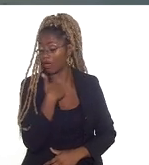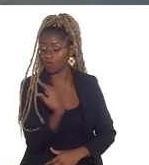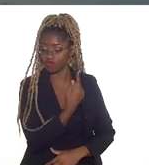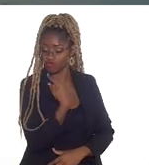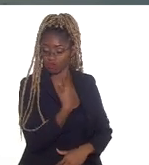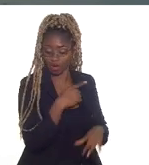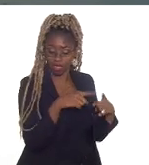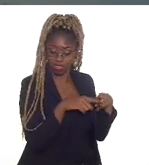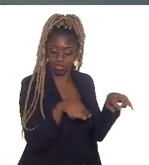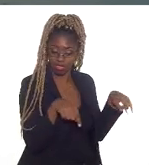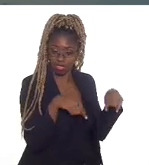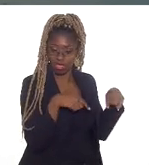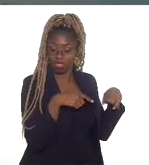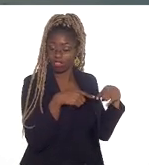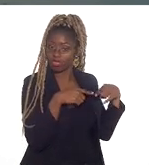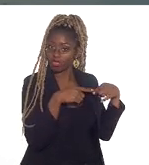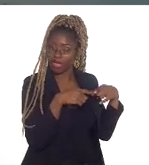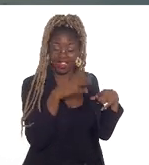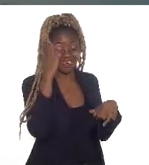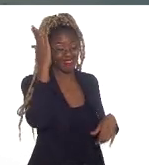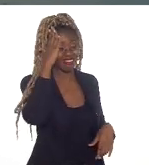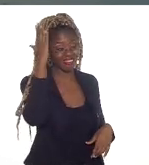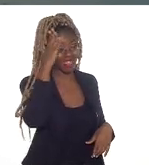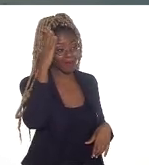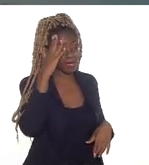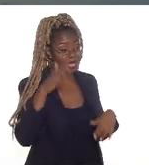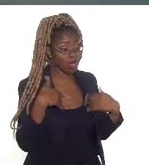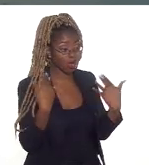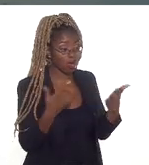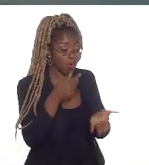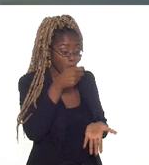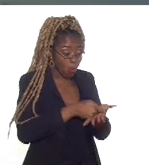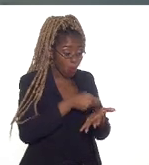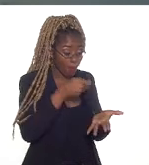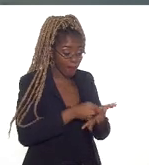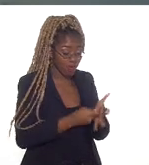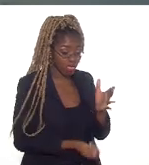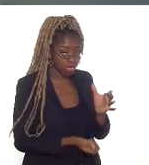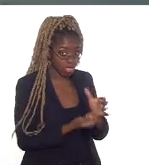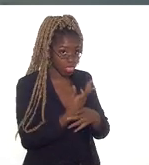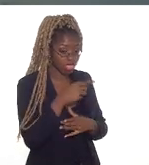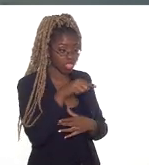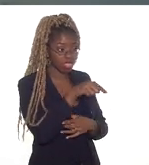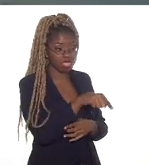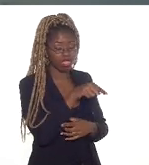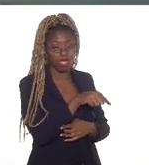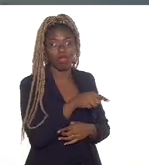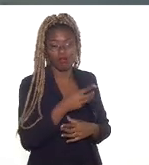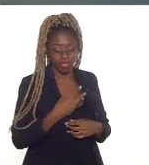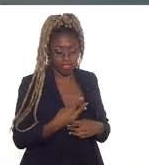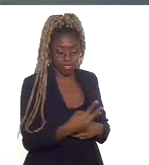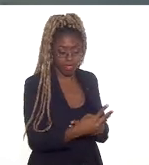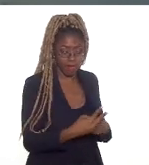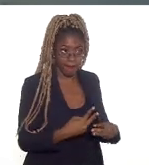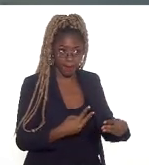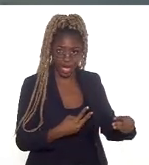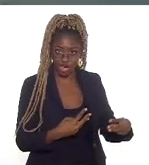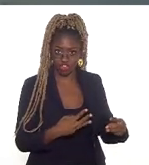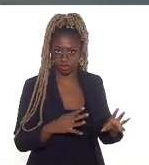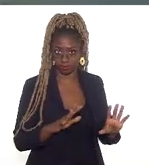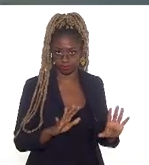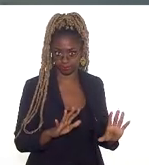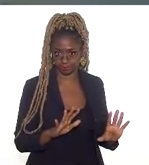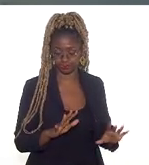superintendência, saber qual a obrigação que foi gerada para aquele campo naquele trimestre. Se nós